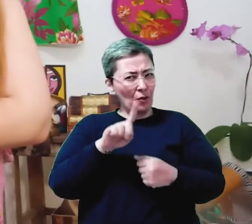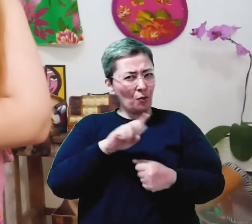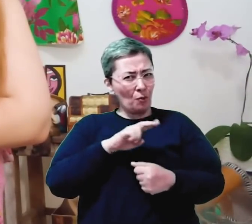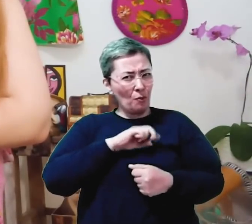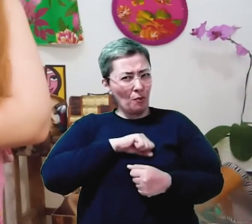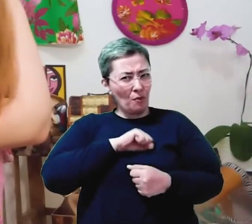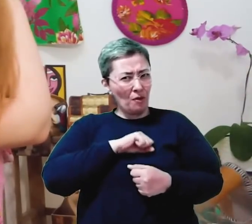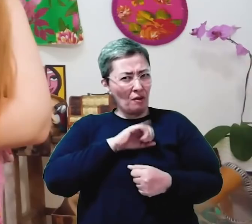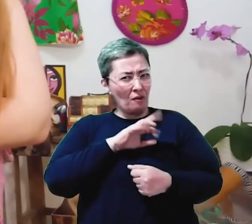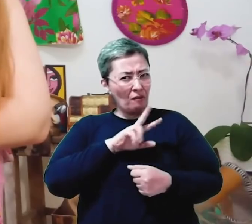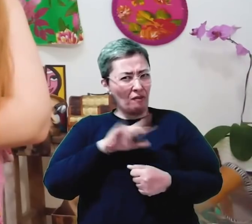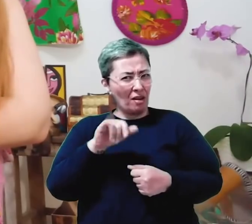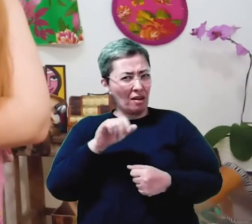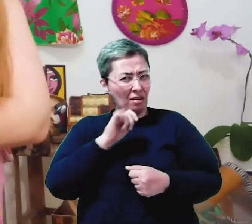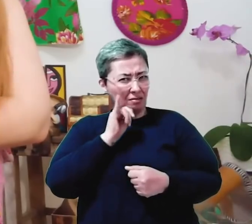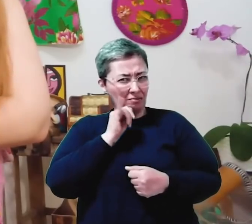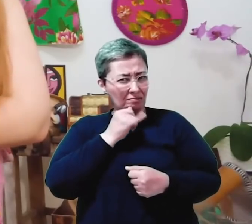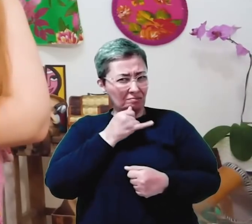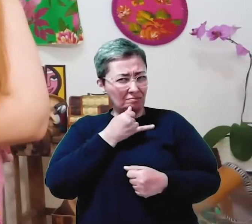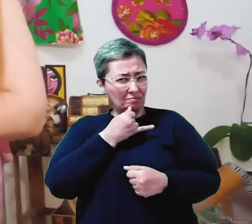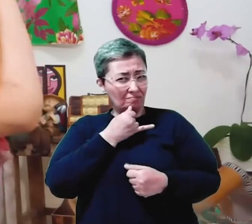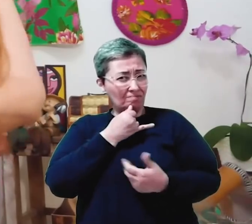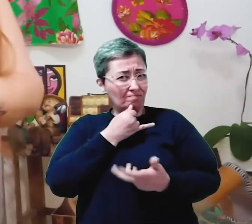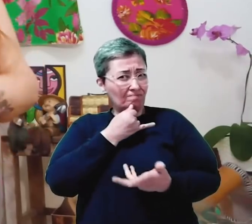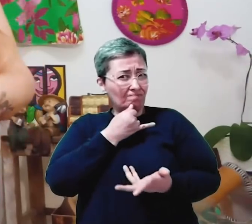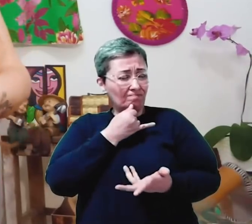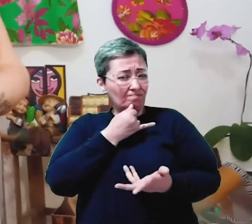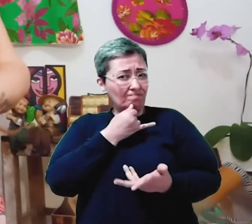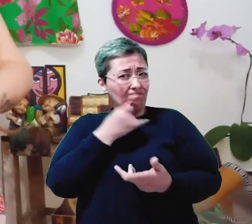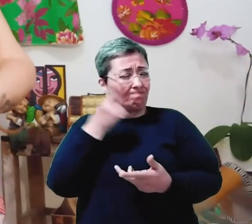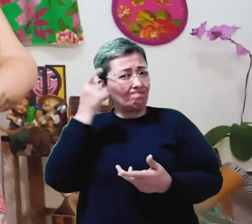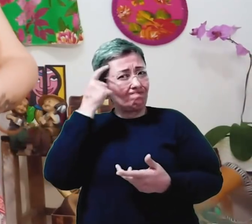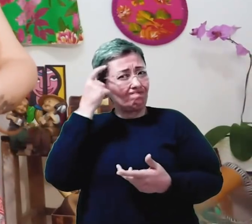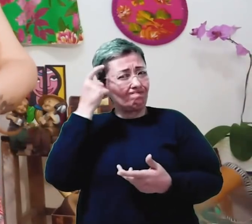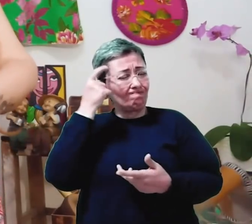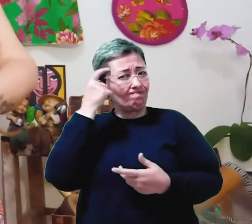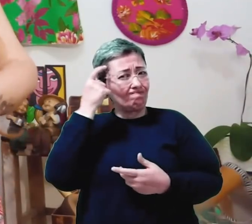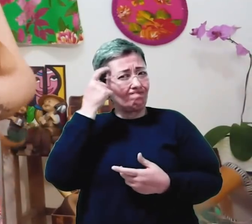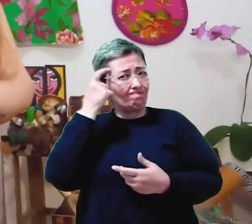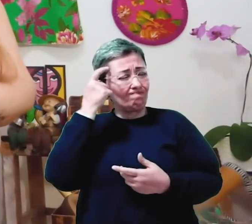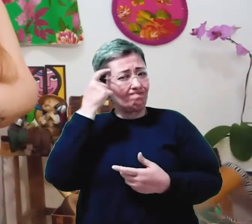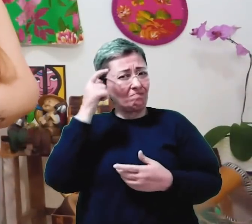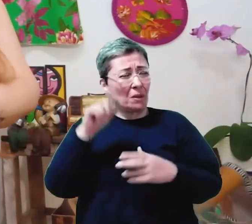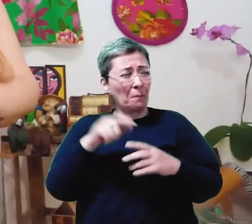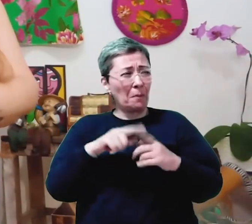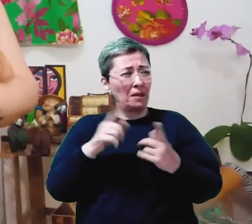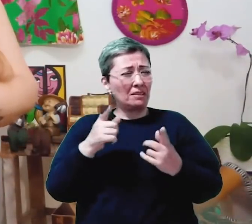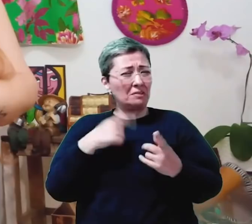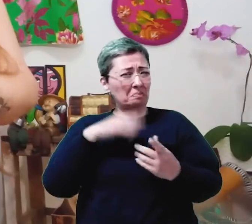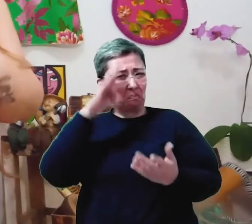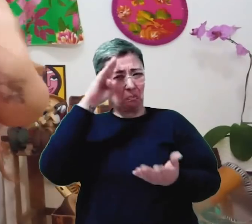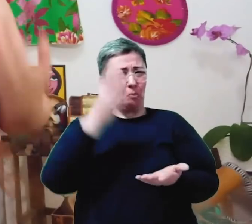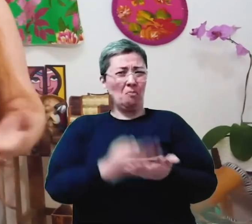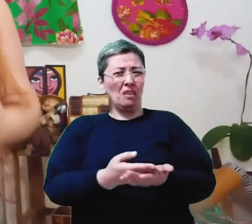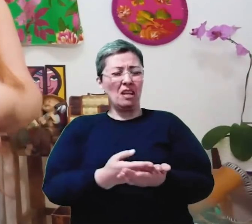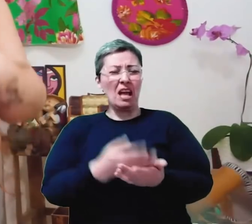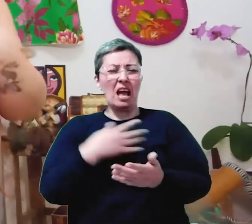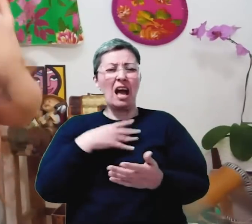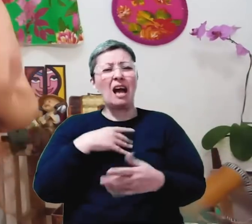trazer tristeza? Assim pensava a menina, mas ela não acreditava e ela